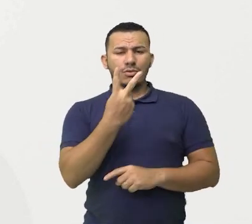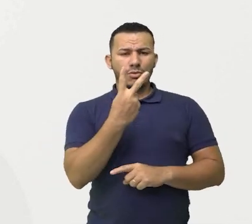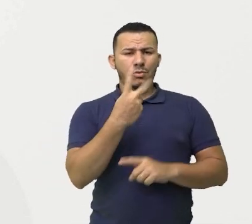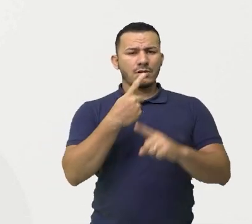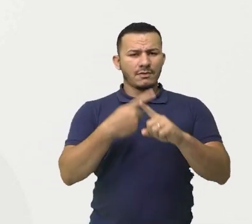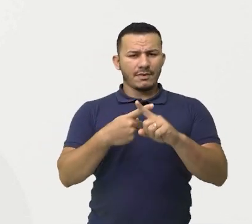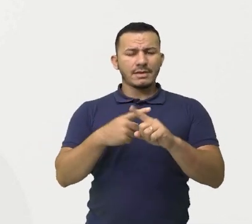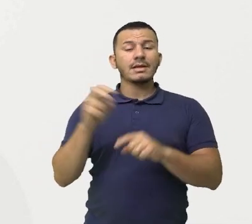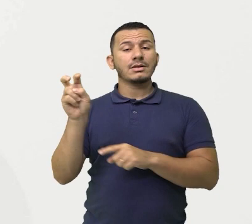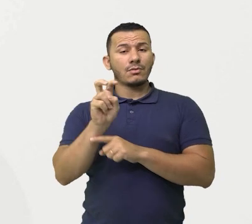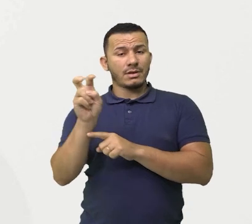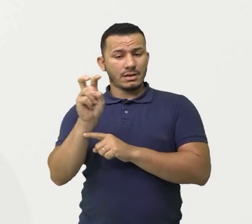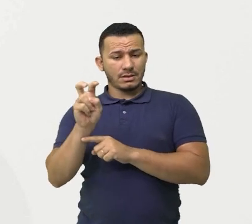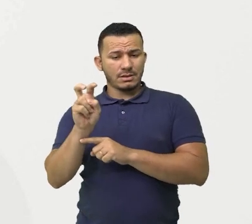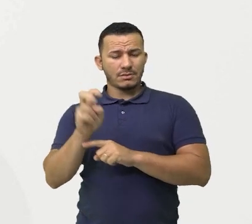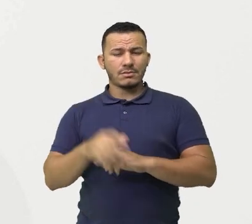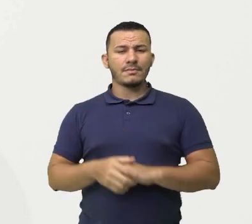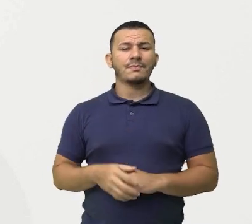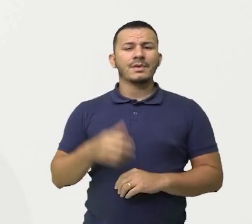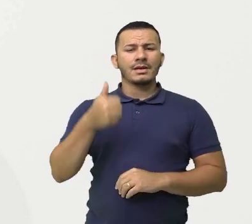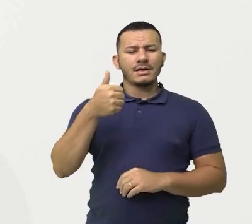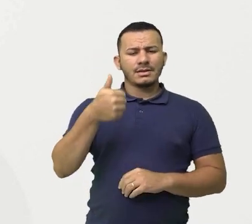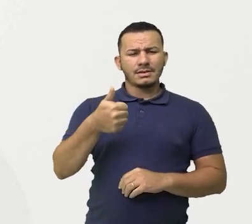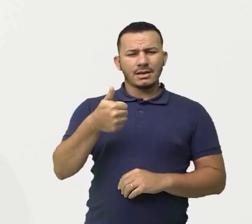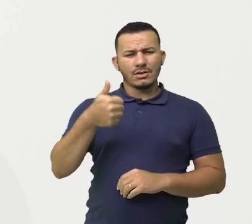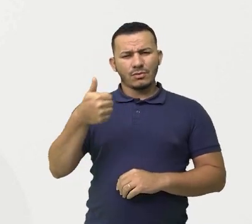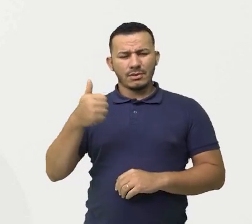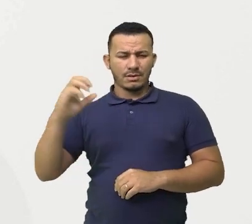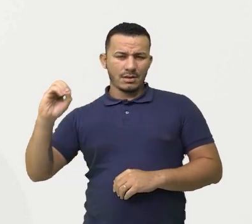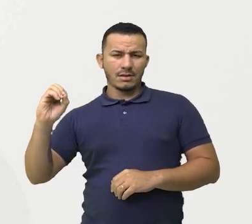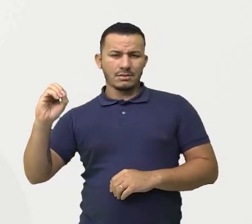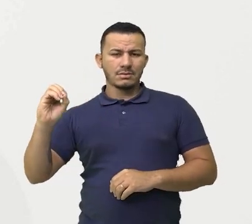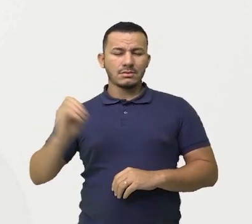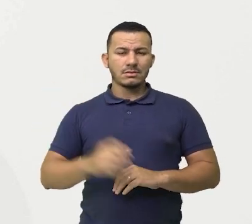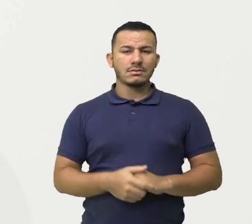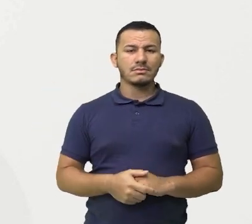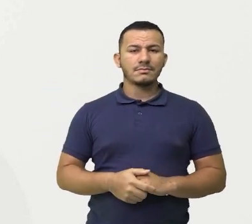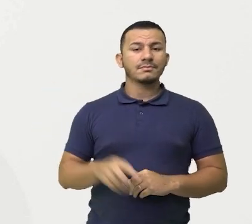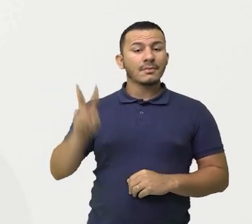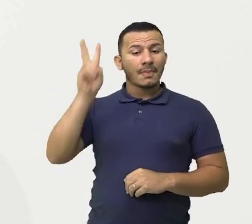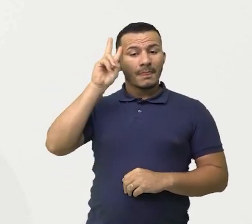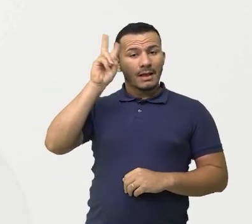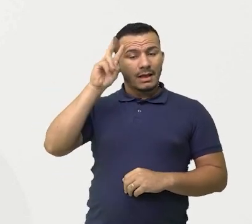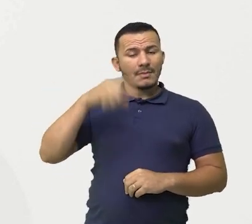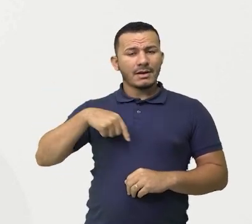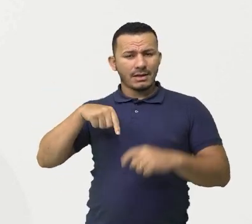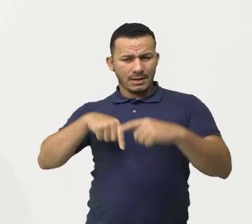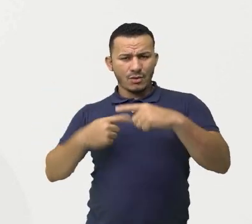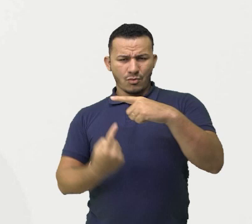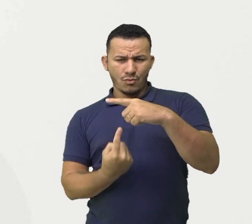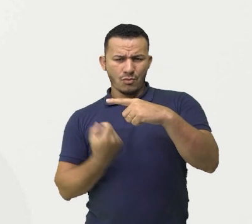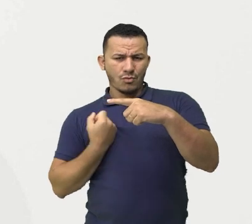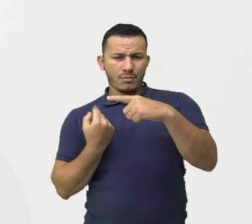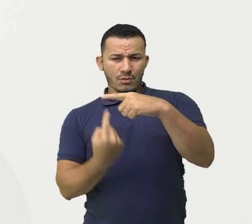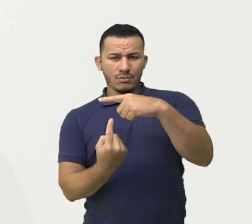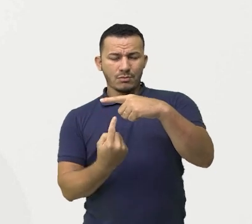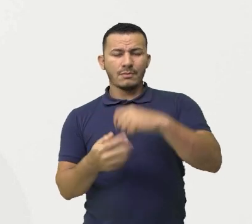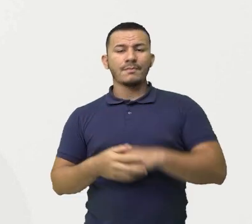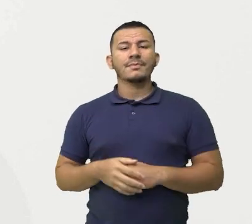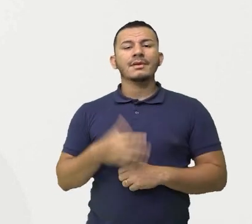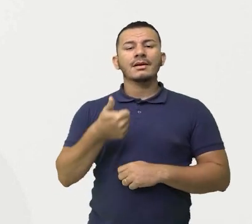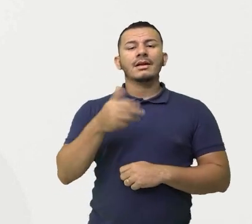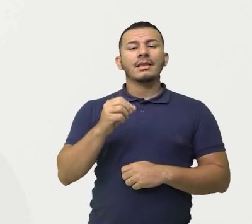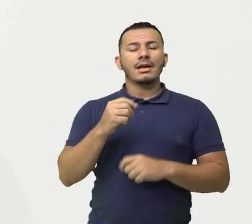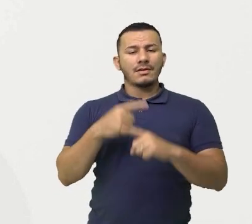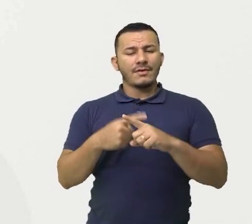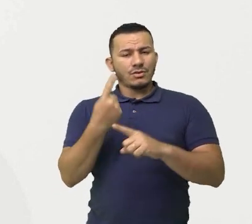2 vezes 55, isso aqui dá 110. Lembra que embaixo tem o número 1, tá bom? Então, 10 vezes